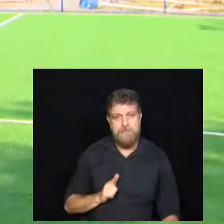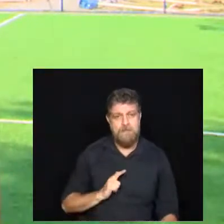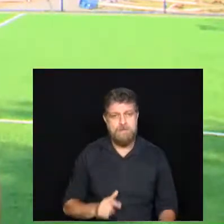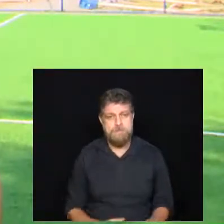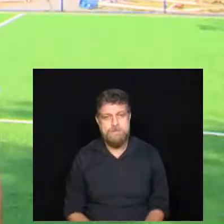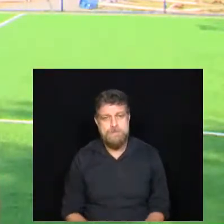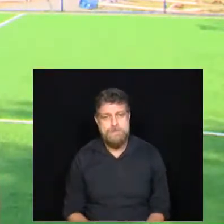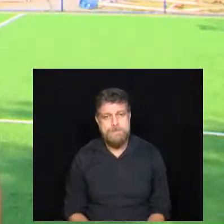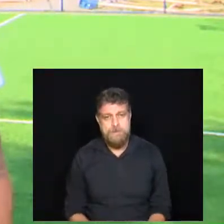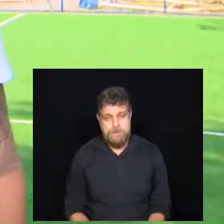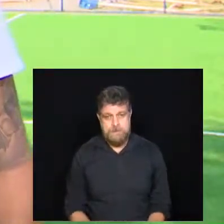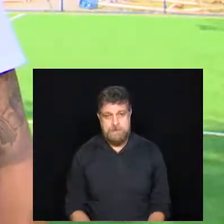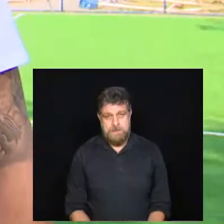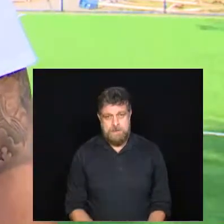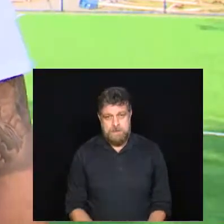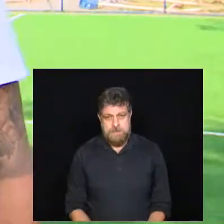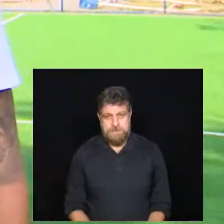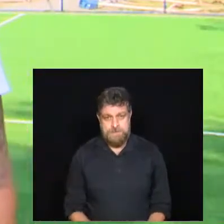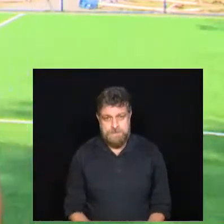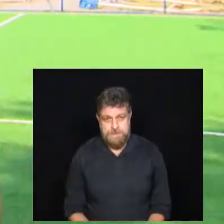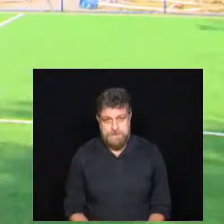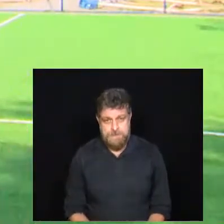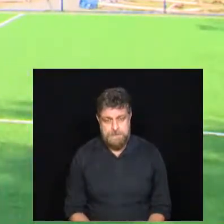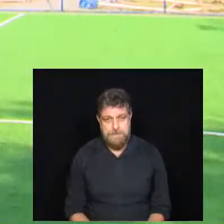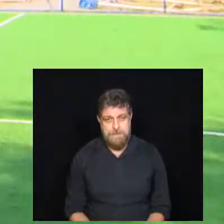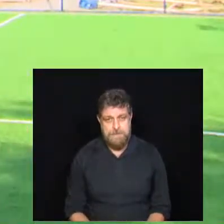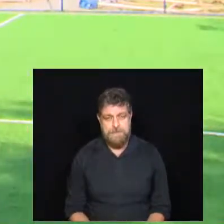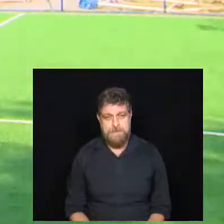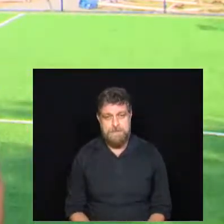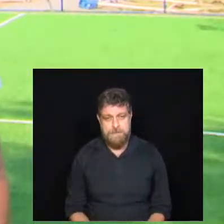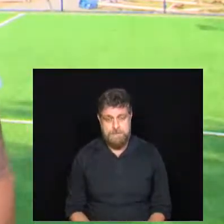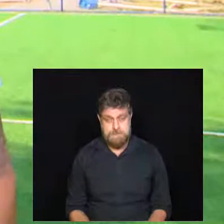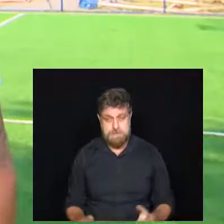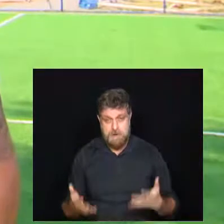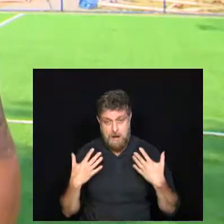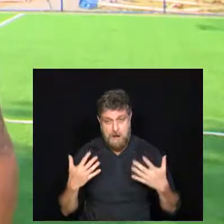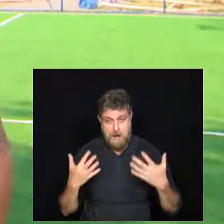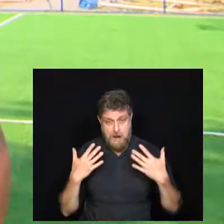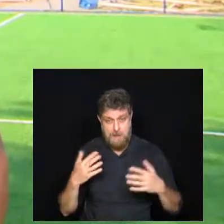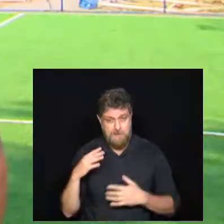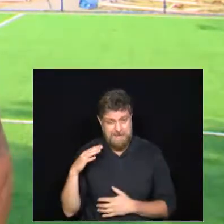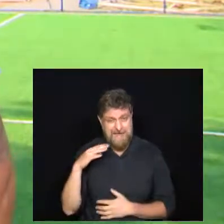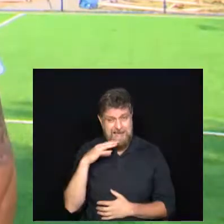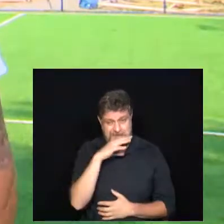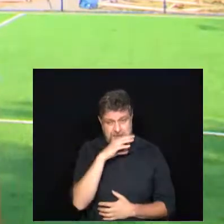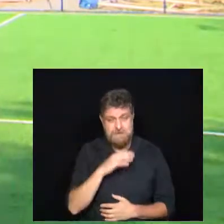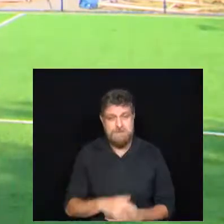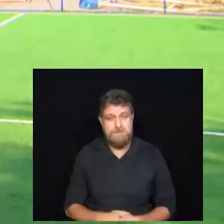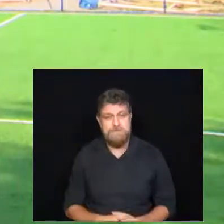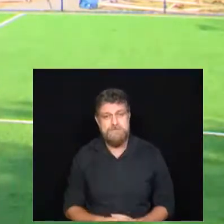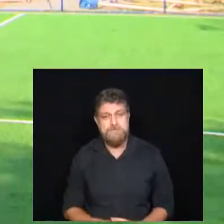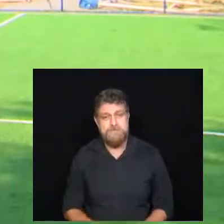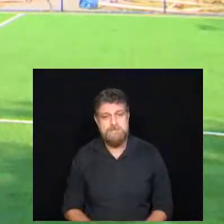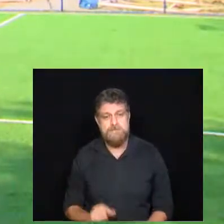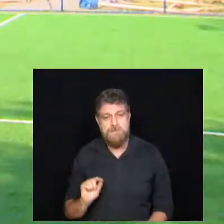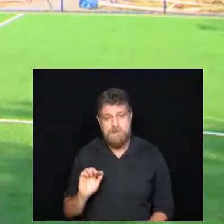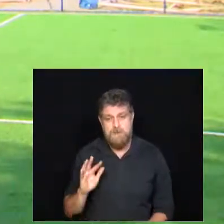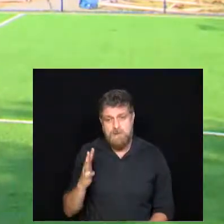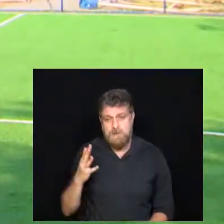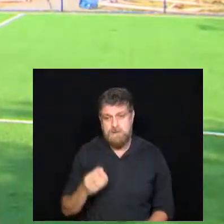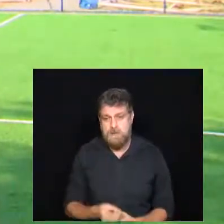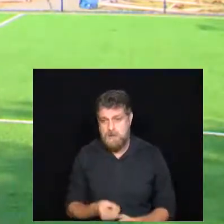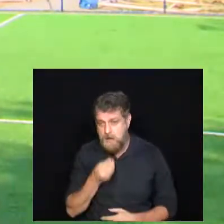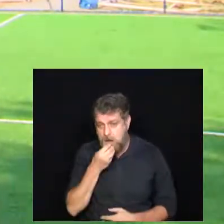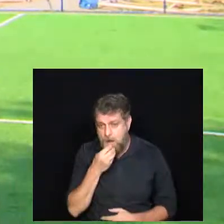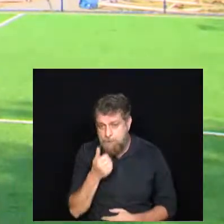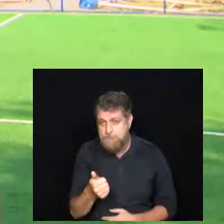também dos jogos. A temperatura tá sendo muito alta ultimamente. E isso é bom, né?